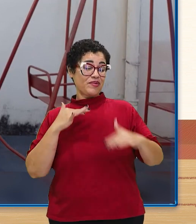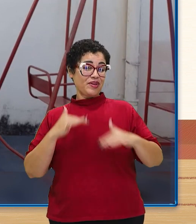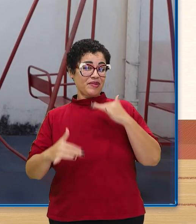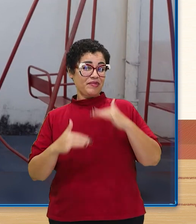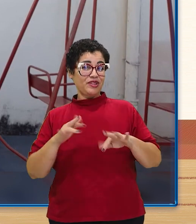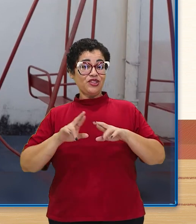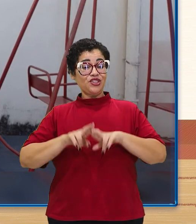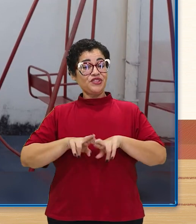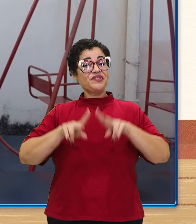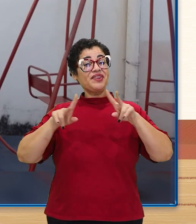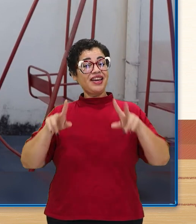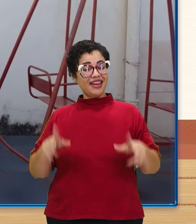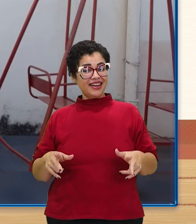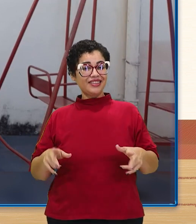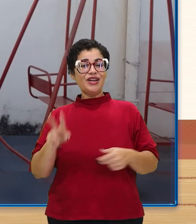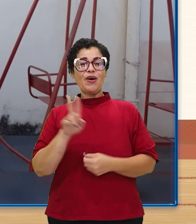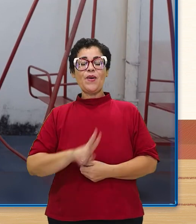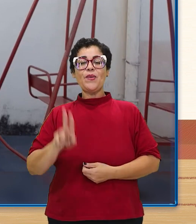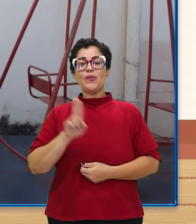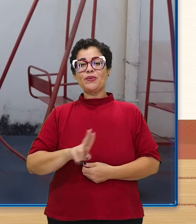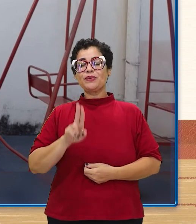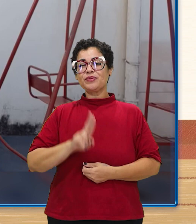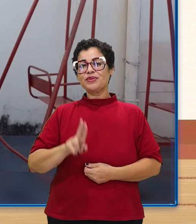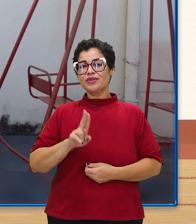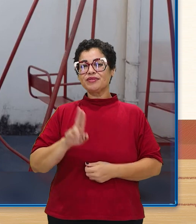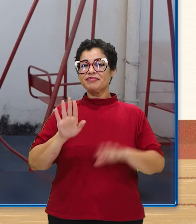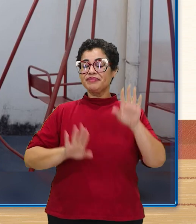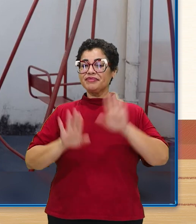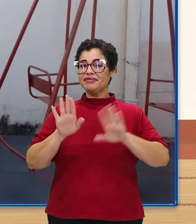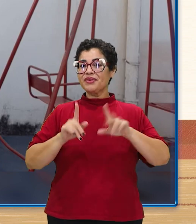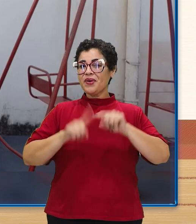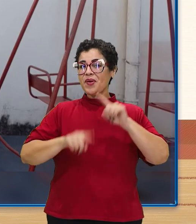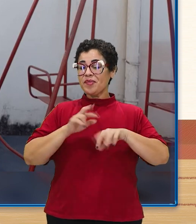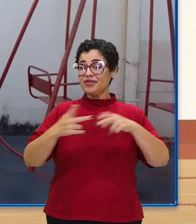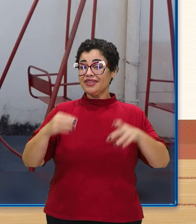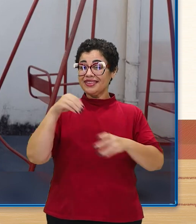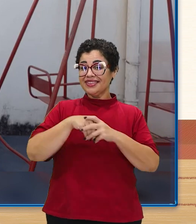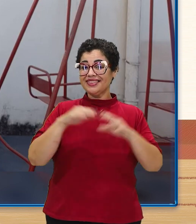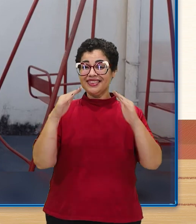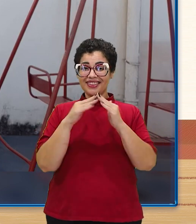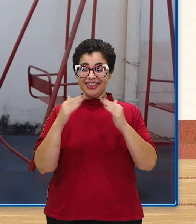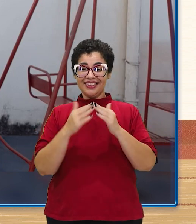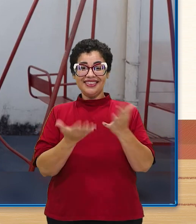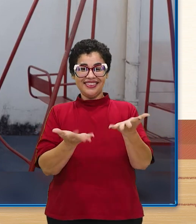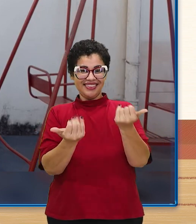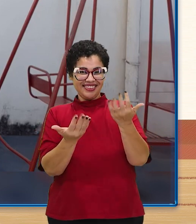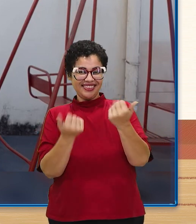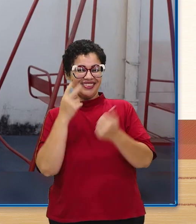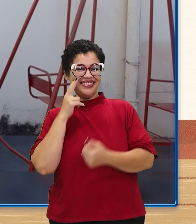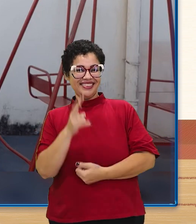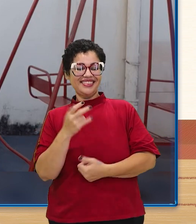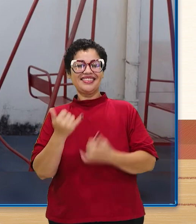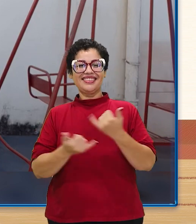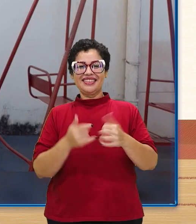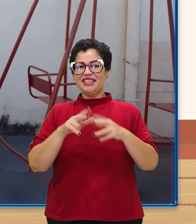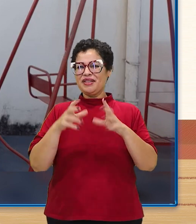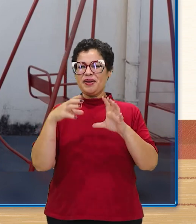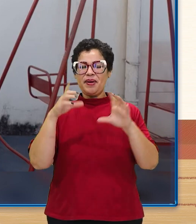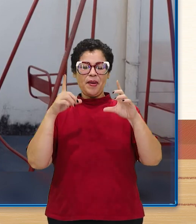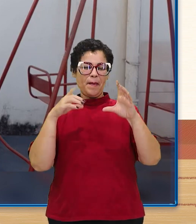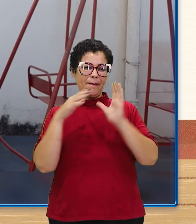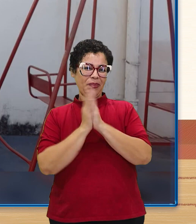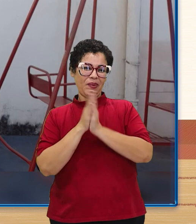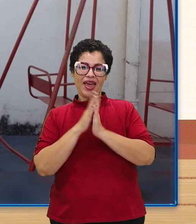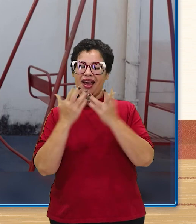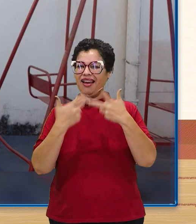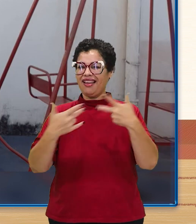movimentos diferentes usando objetos que nós temos na nossa casa. Então pegue carrinhos, bonecos, bichinhos de